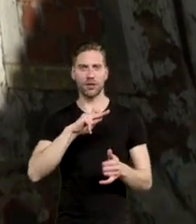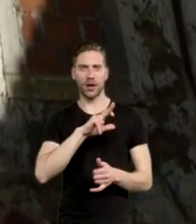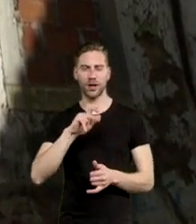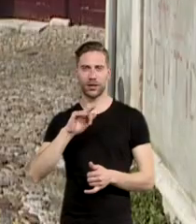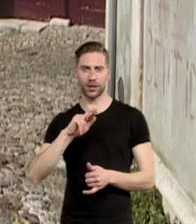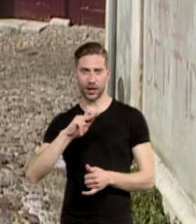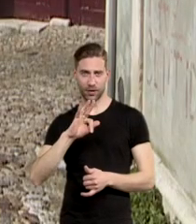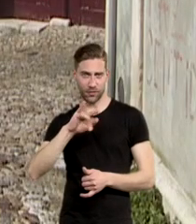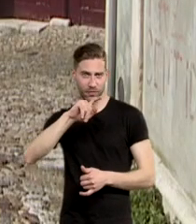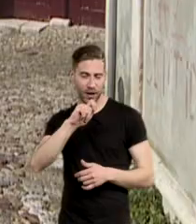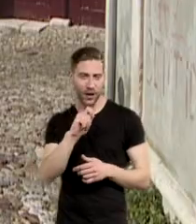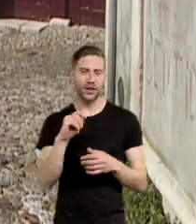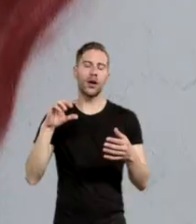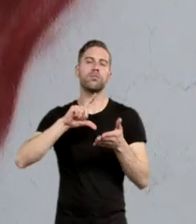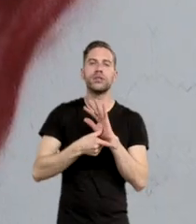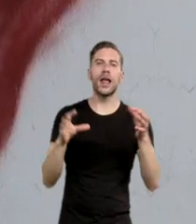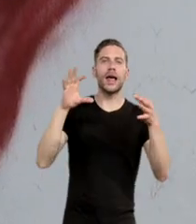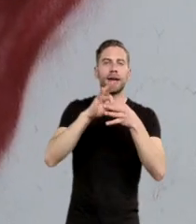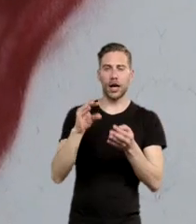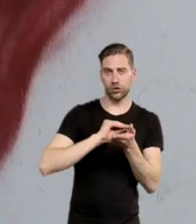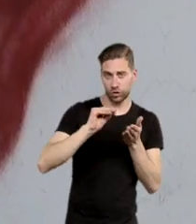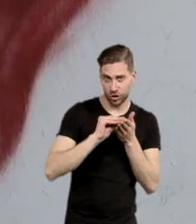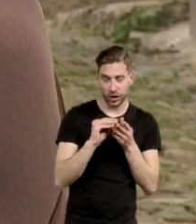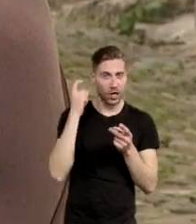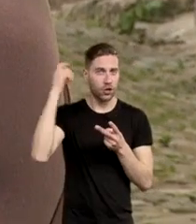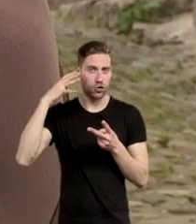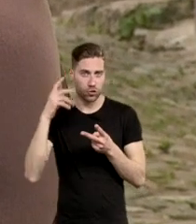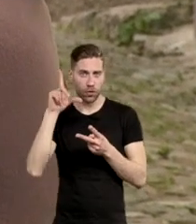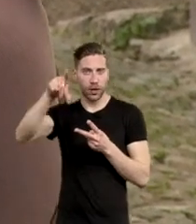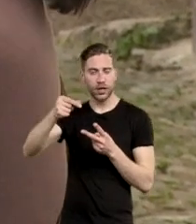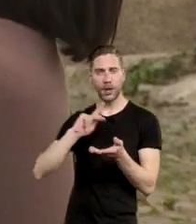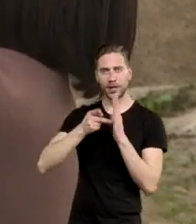a escrita, o som e os meios digitais móveis.